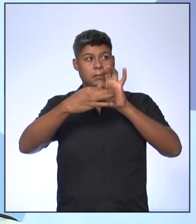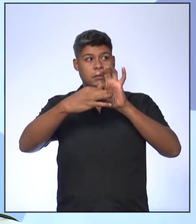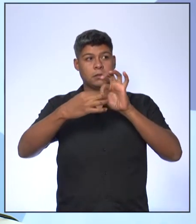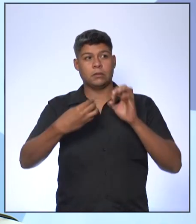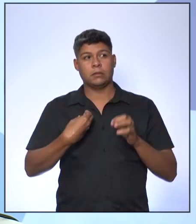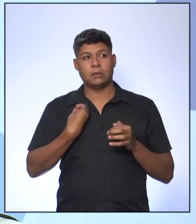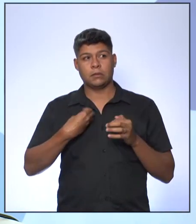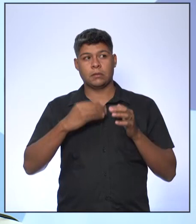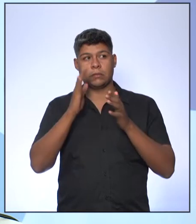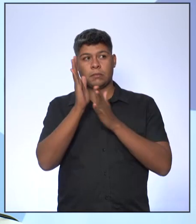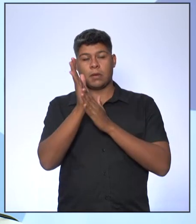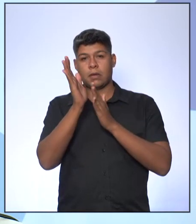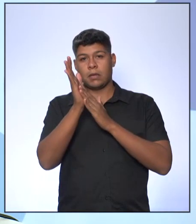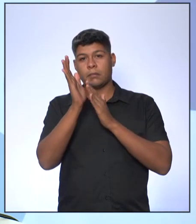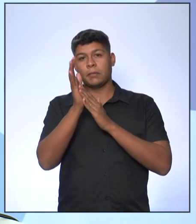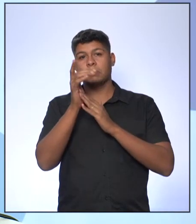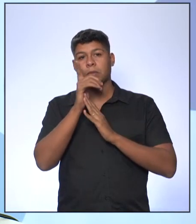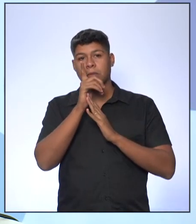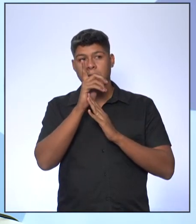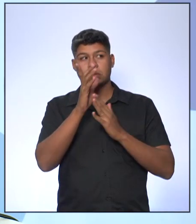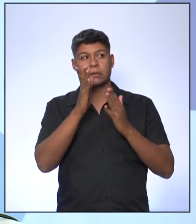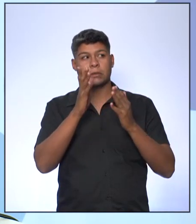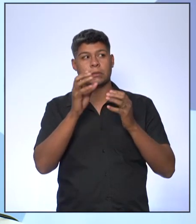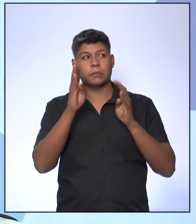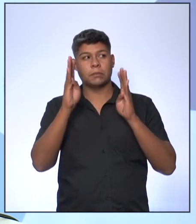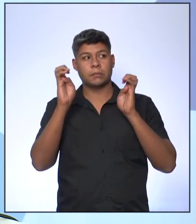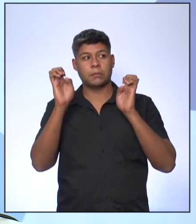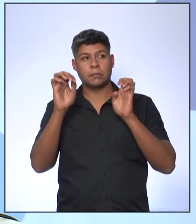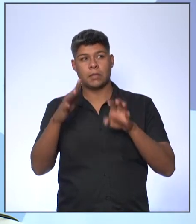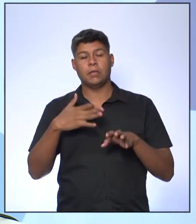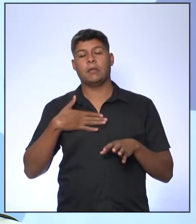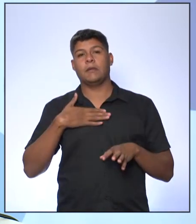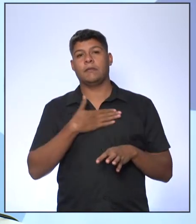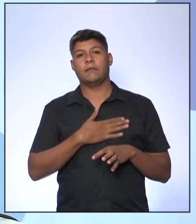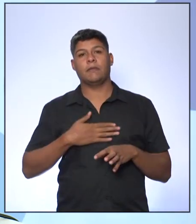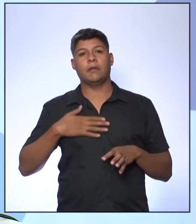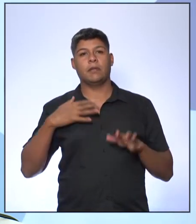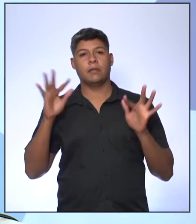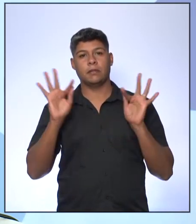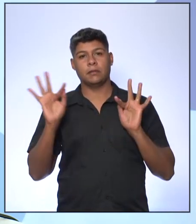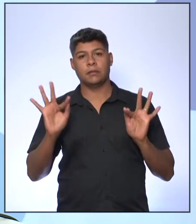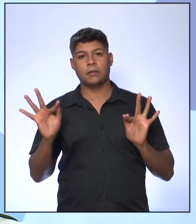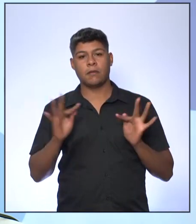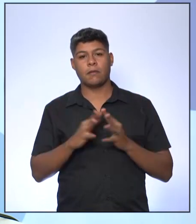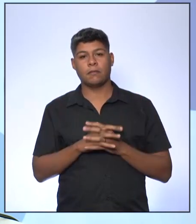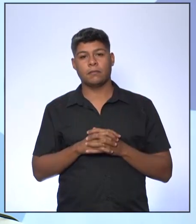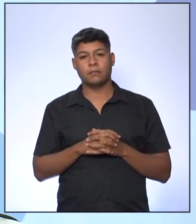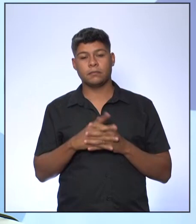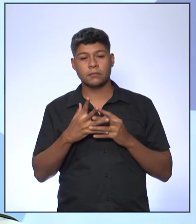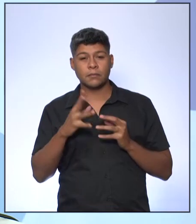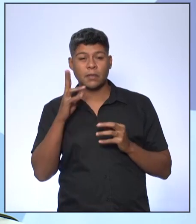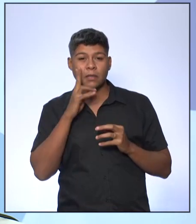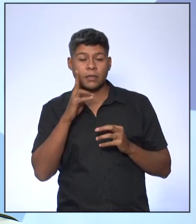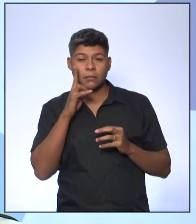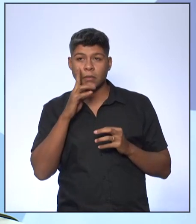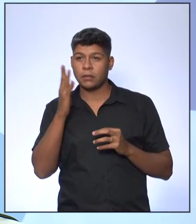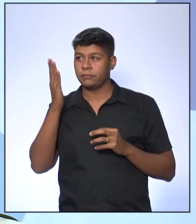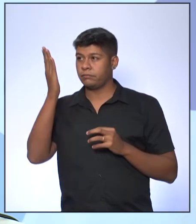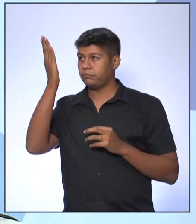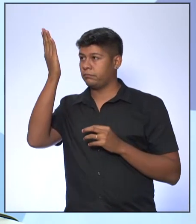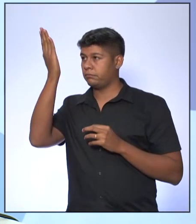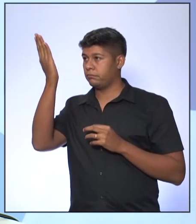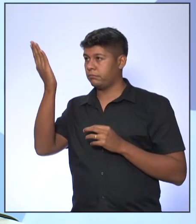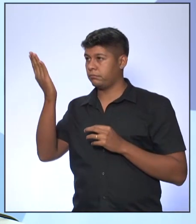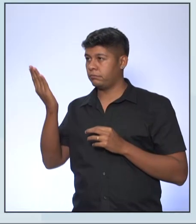viu? A maioria aí conseguiu ir muito bem aí. Participação. Fiquei muito feliz com a participação de vocês. Queria relembrar o que a gente viu hoje, tá